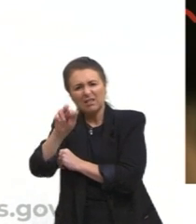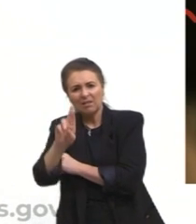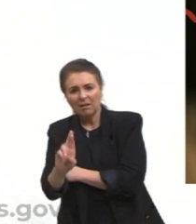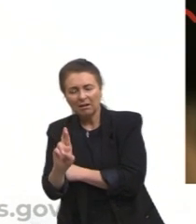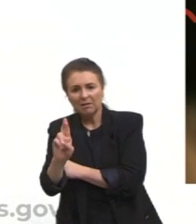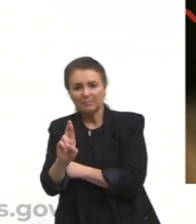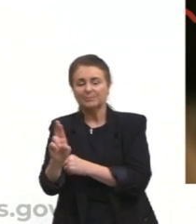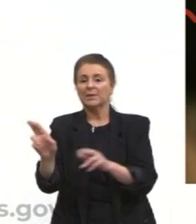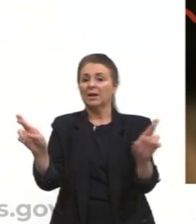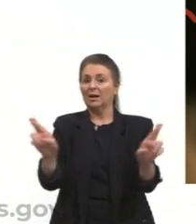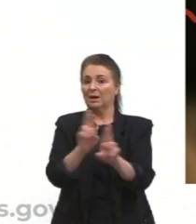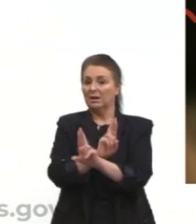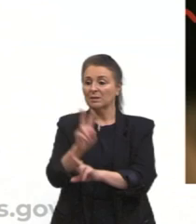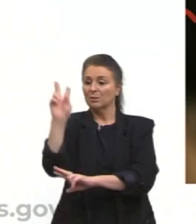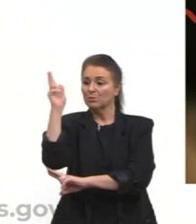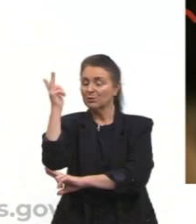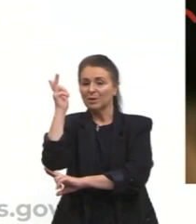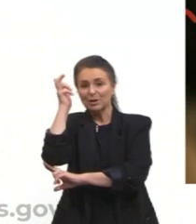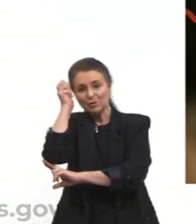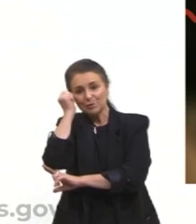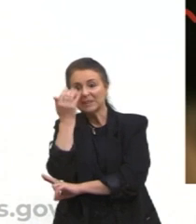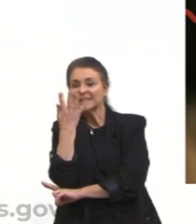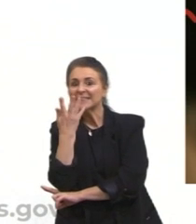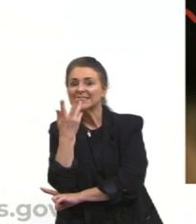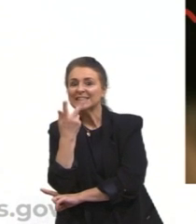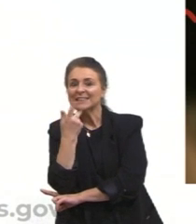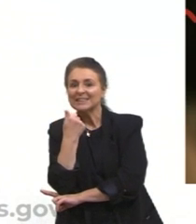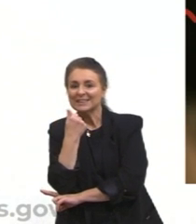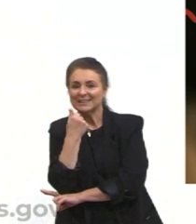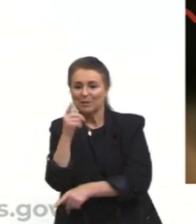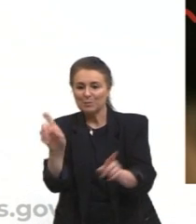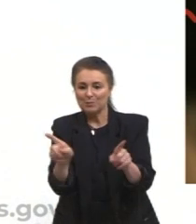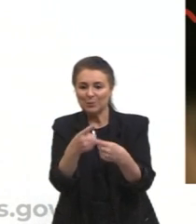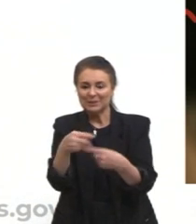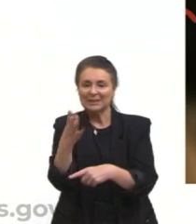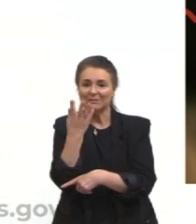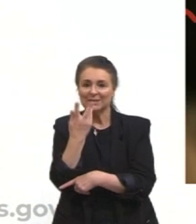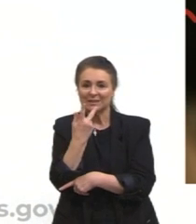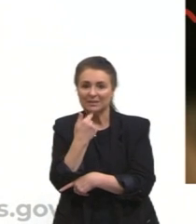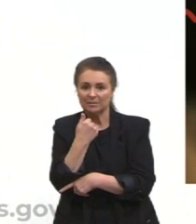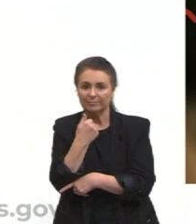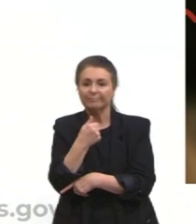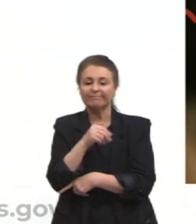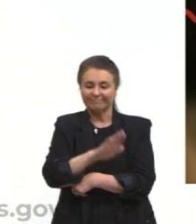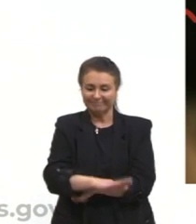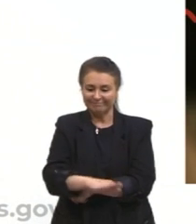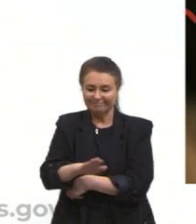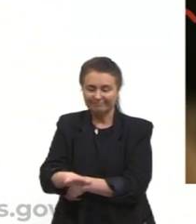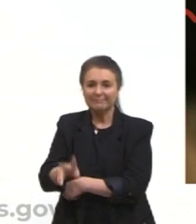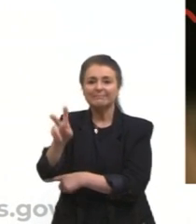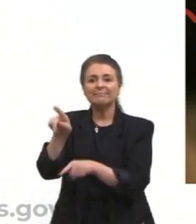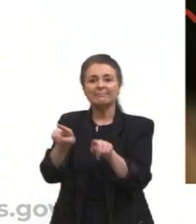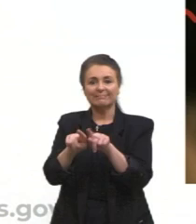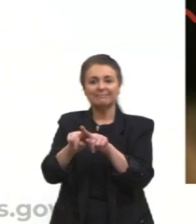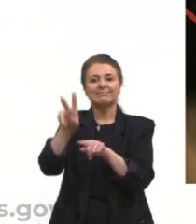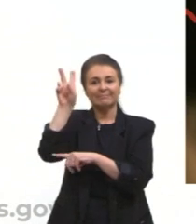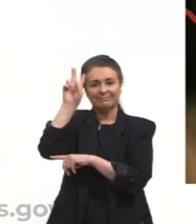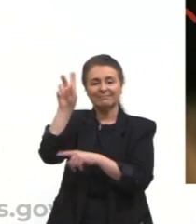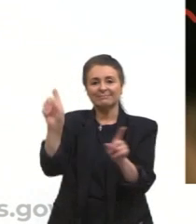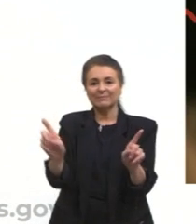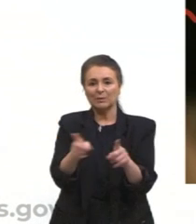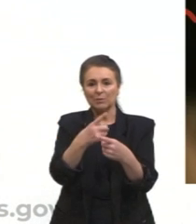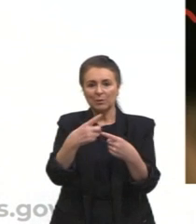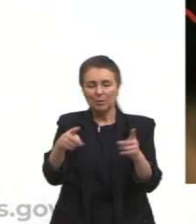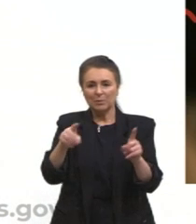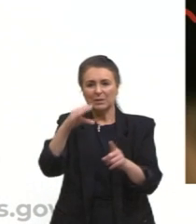histórias né de ninar crianças canções infantis e isso também me lembrou aí então uma música do